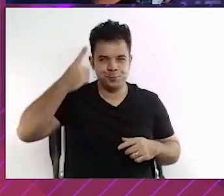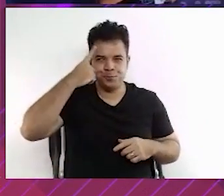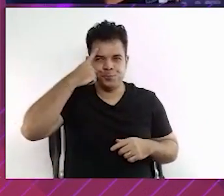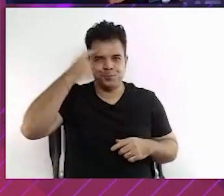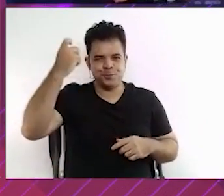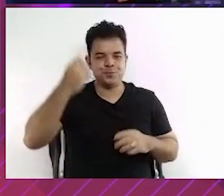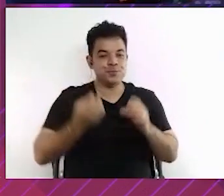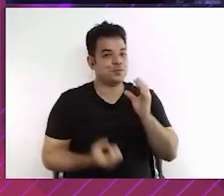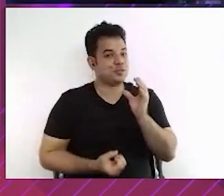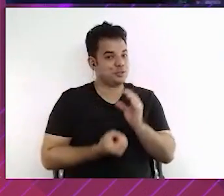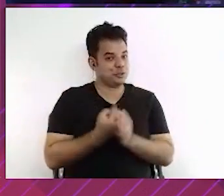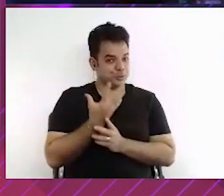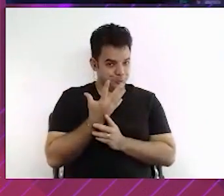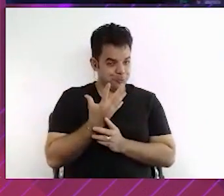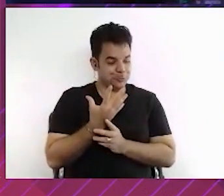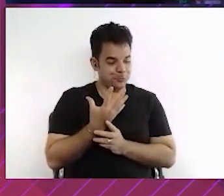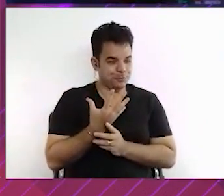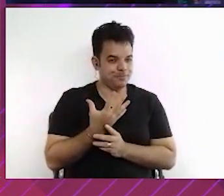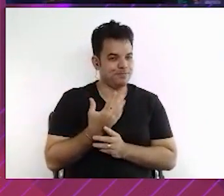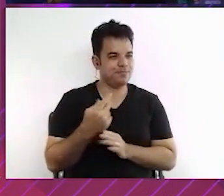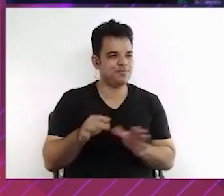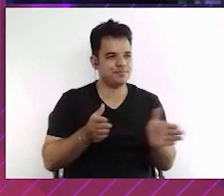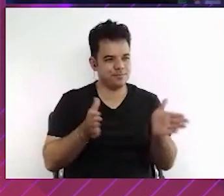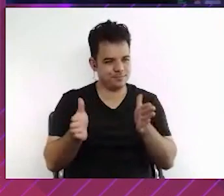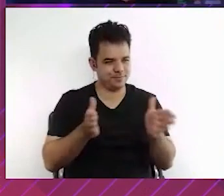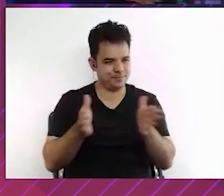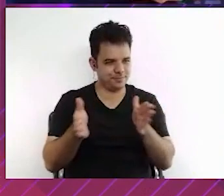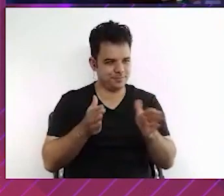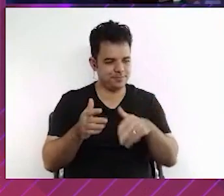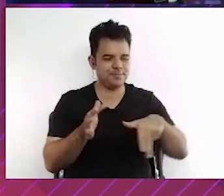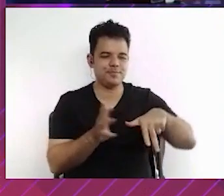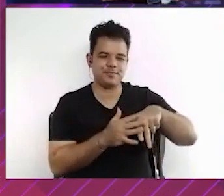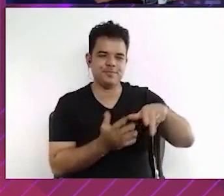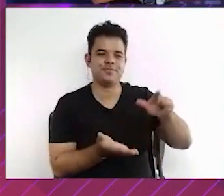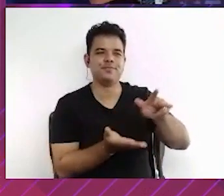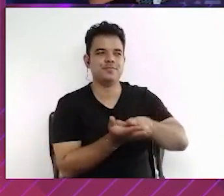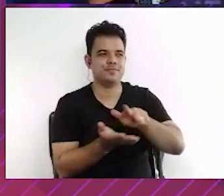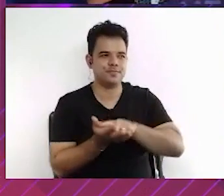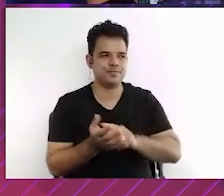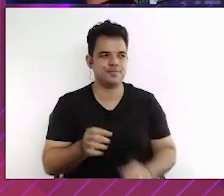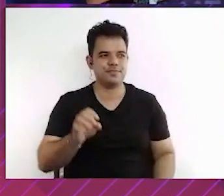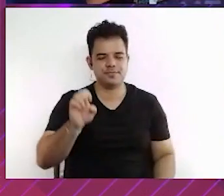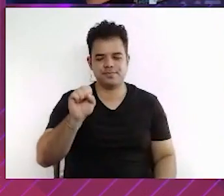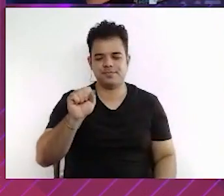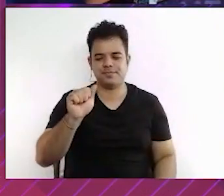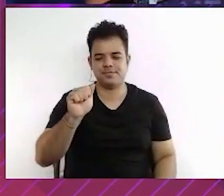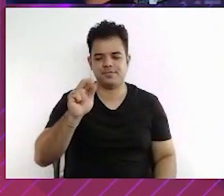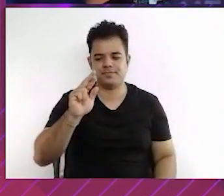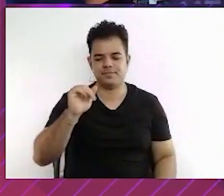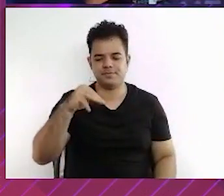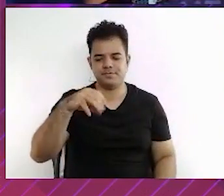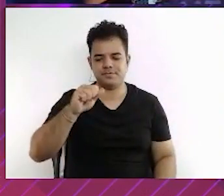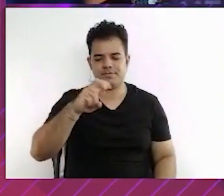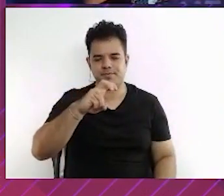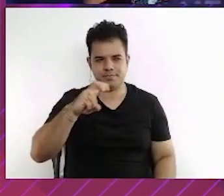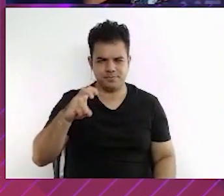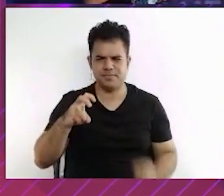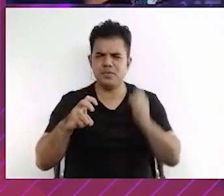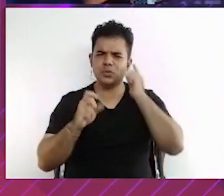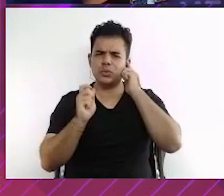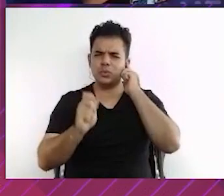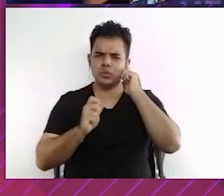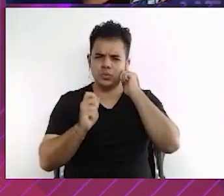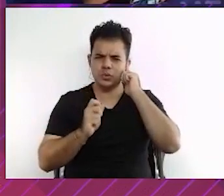desenvolveu para essa previsão de pacientes internados foi o Sorimax. Mas, para você fazer uma previsão de